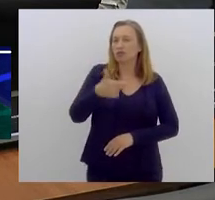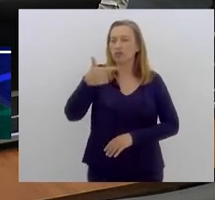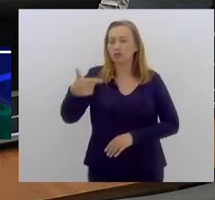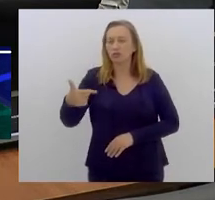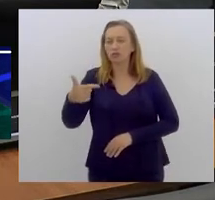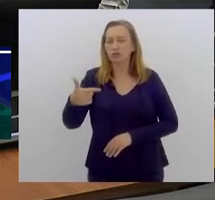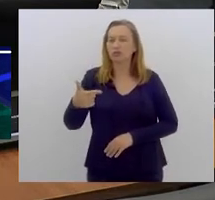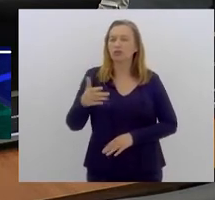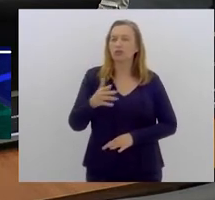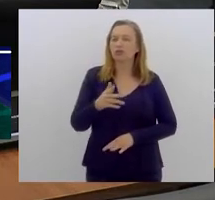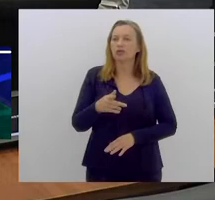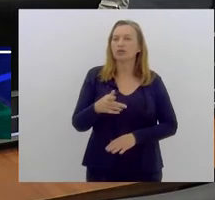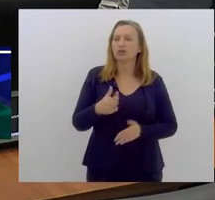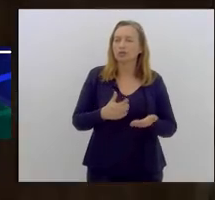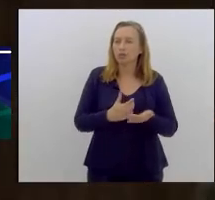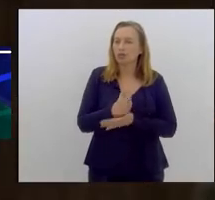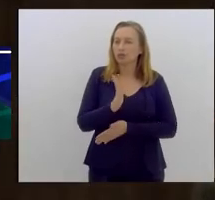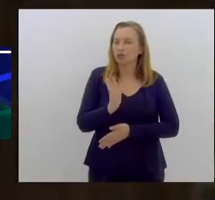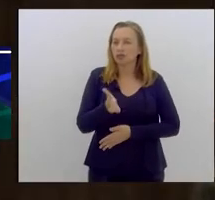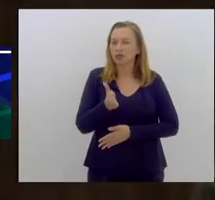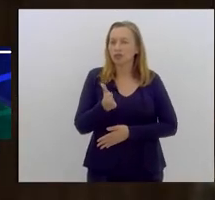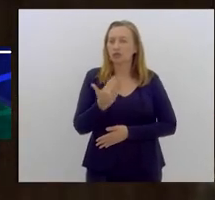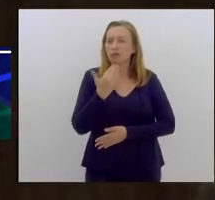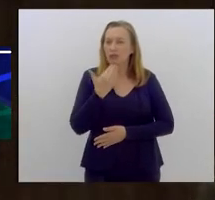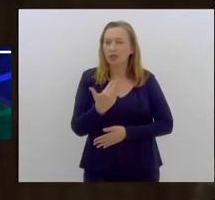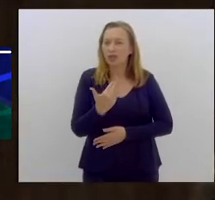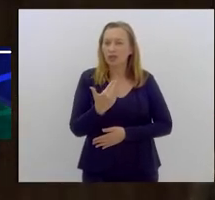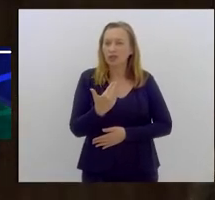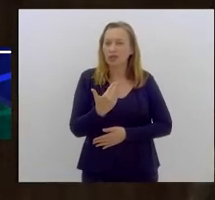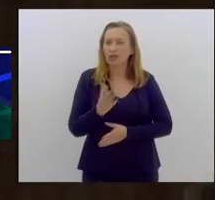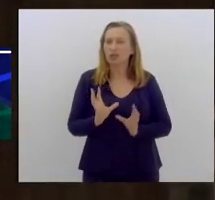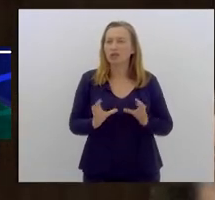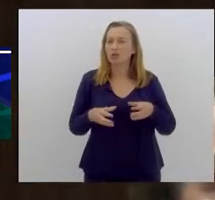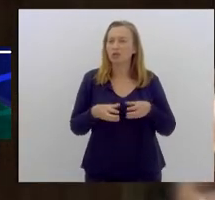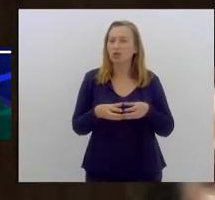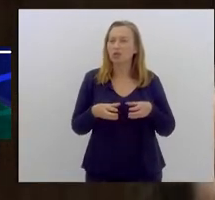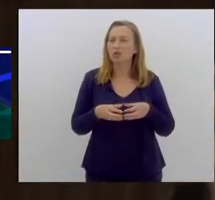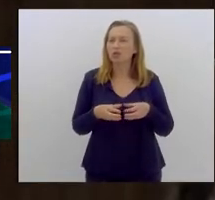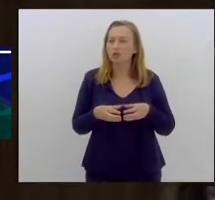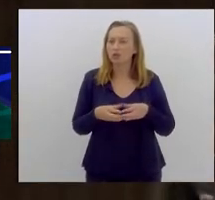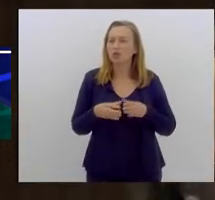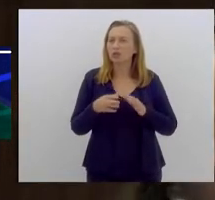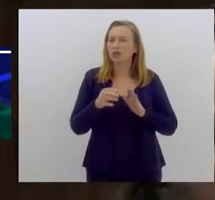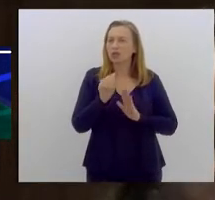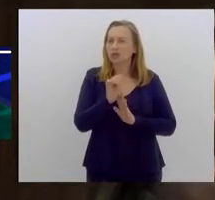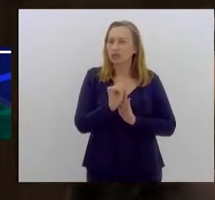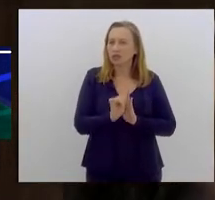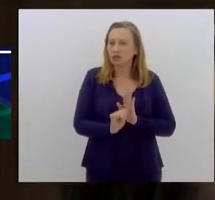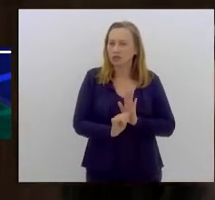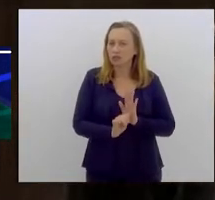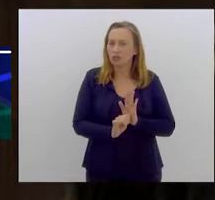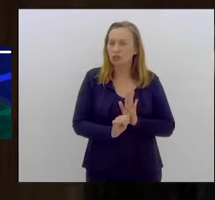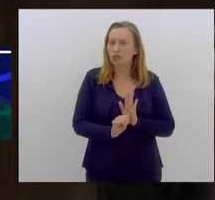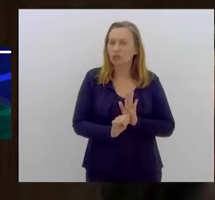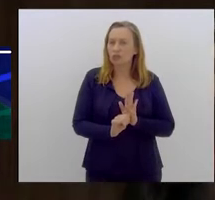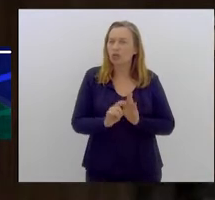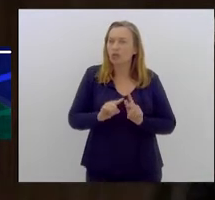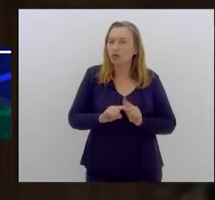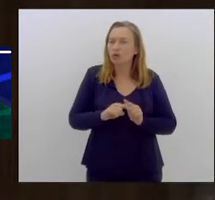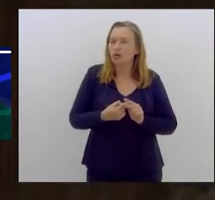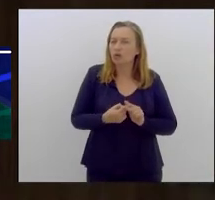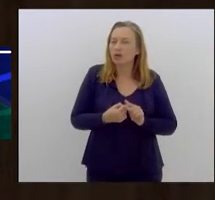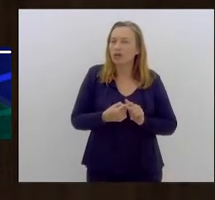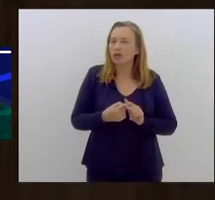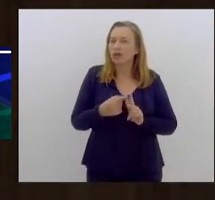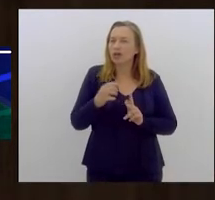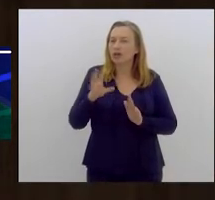Excelência acabou de aprovar, é pedir para a comissão de redação corrigir a